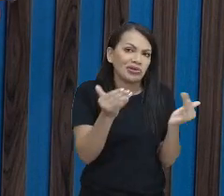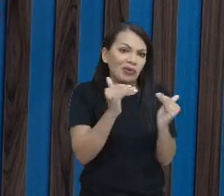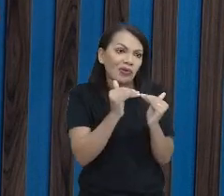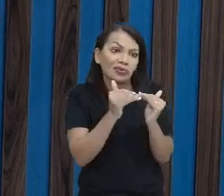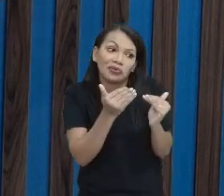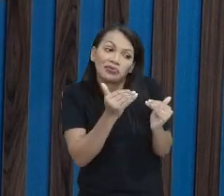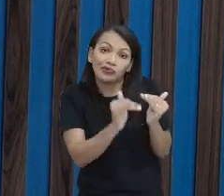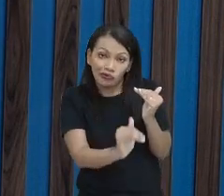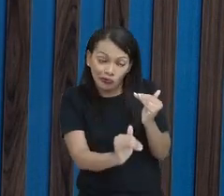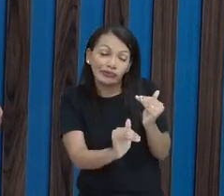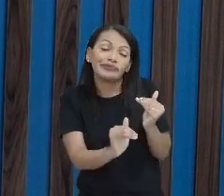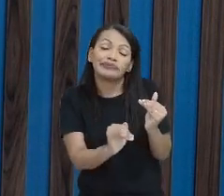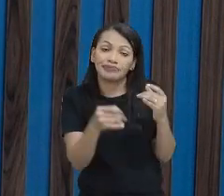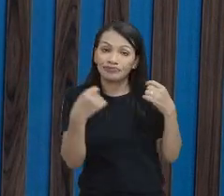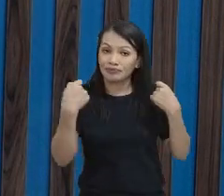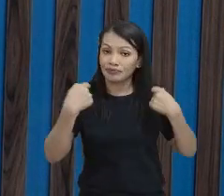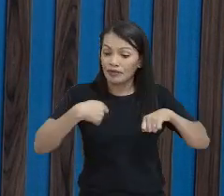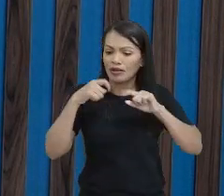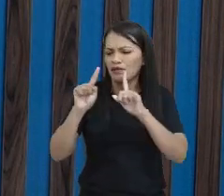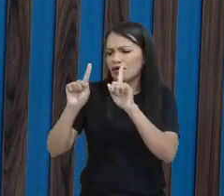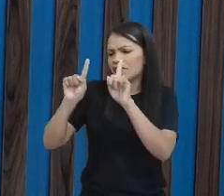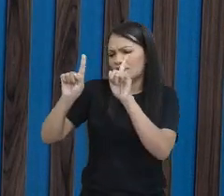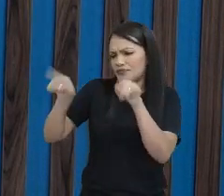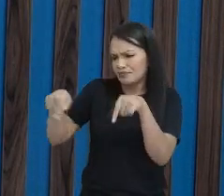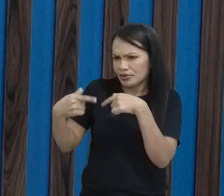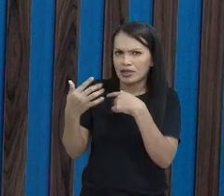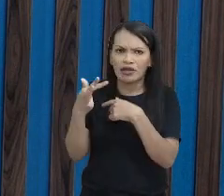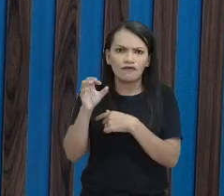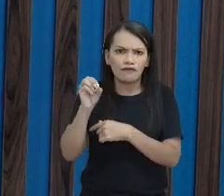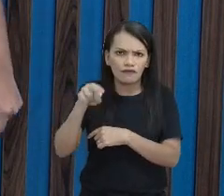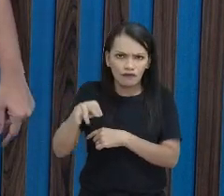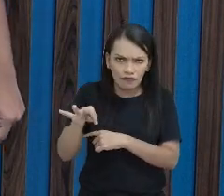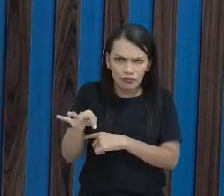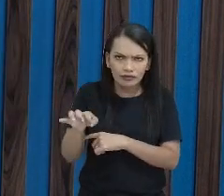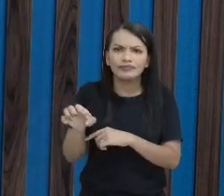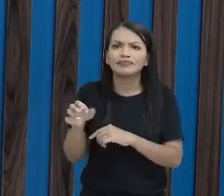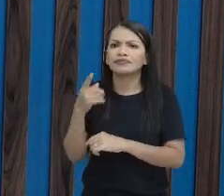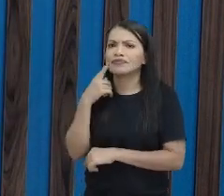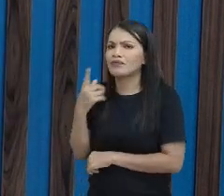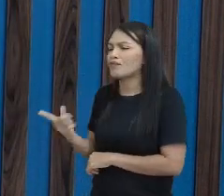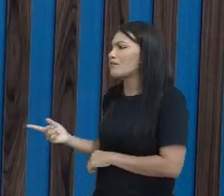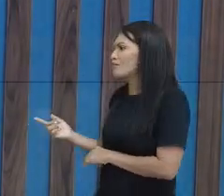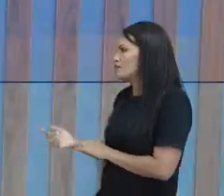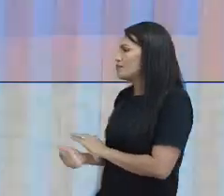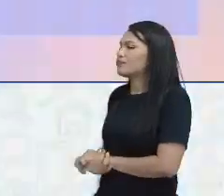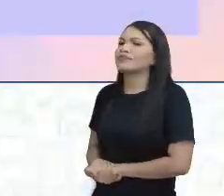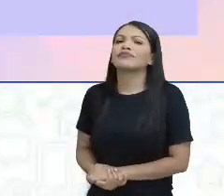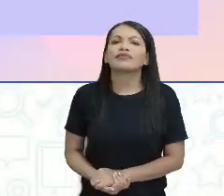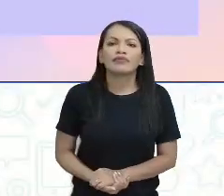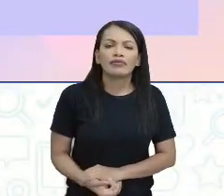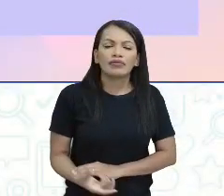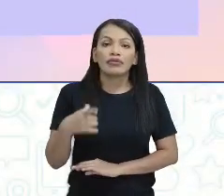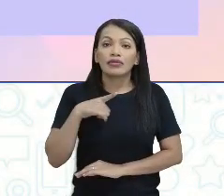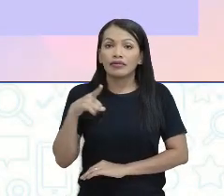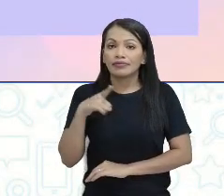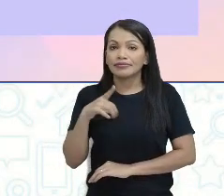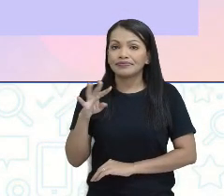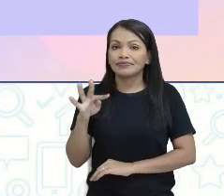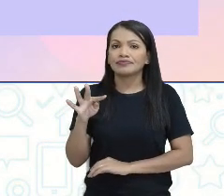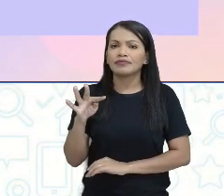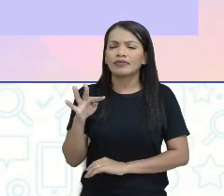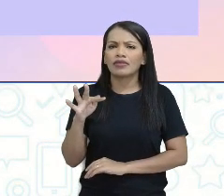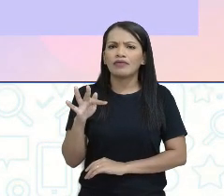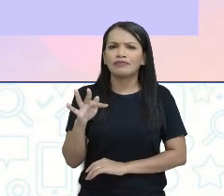citado. Então, ó, um exemplo aqui. Segundo Fiorin e Savioli, então aqui eu tenho a autoria e eu tenho